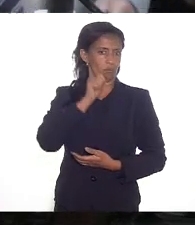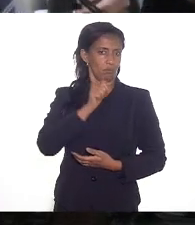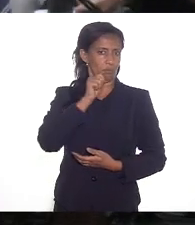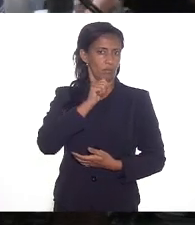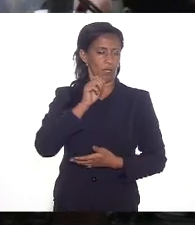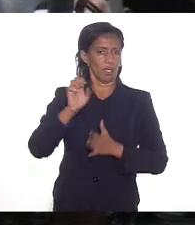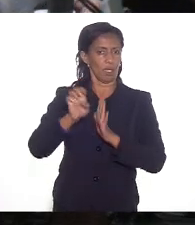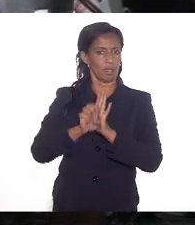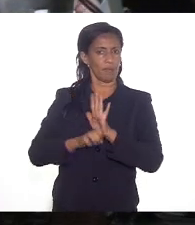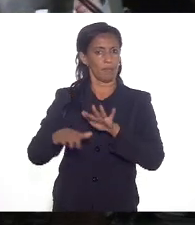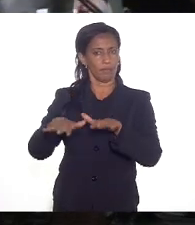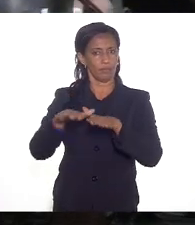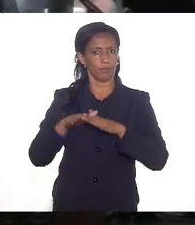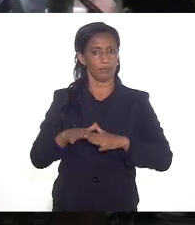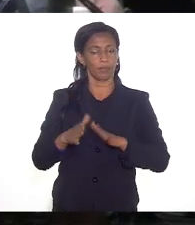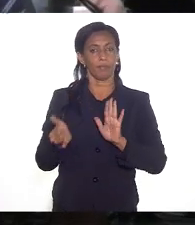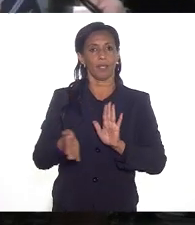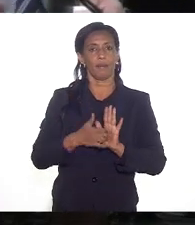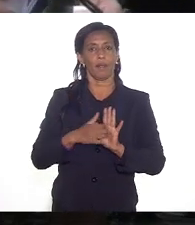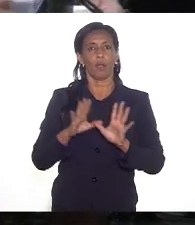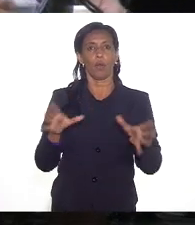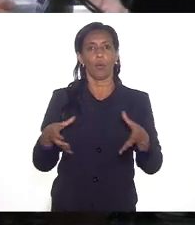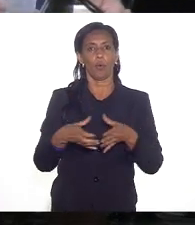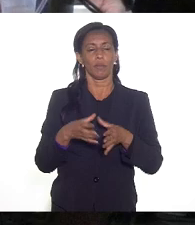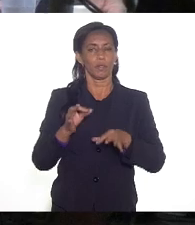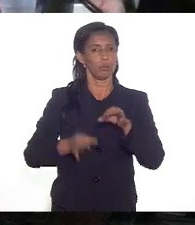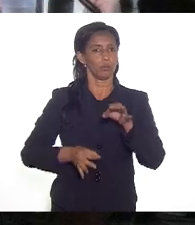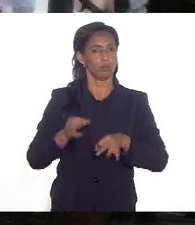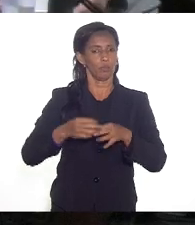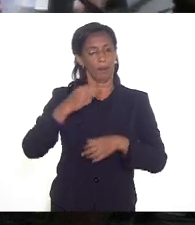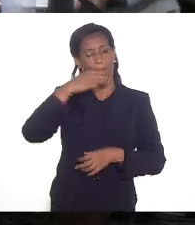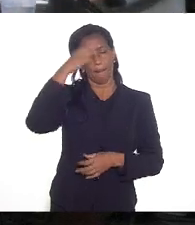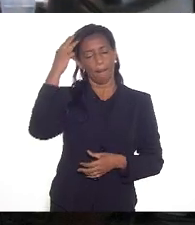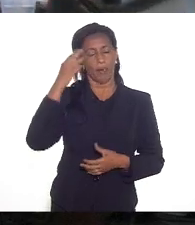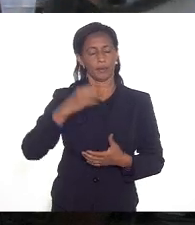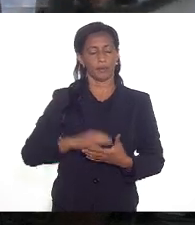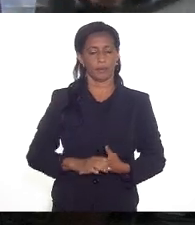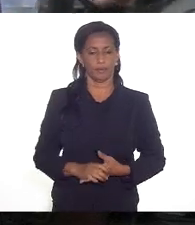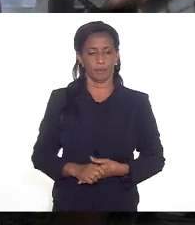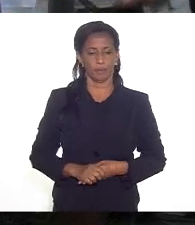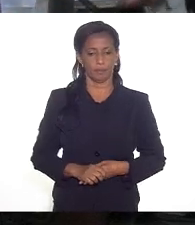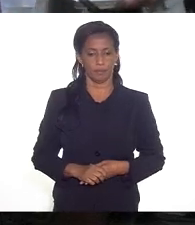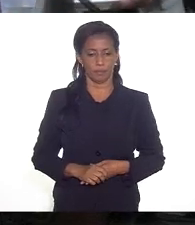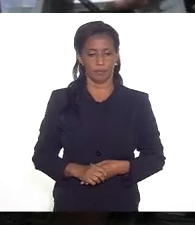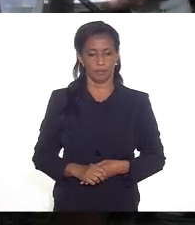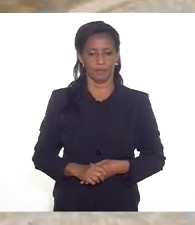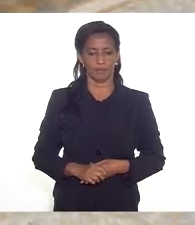orçamento as emendas de plenário olha emitiu parecer pela comissão de correção esse deputado Márcio Pacheco